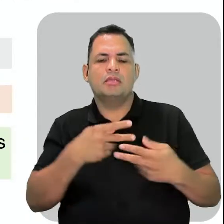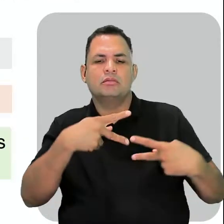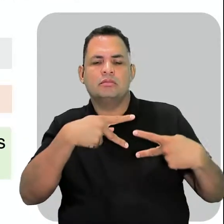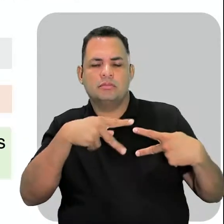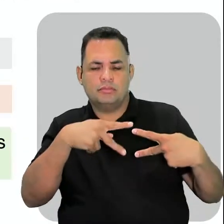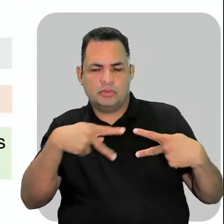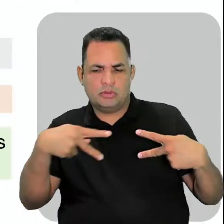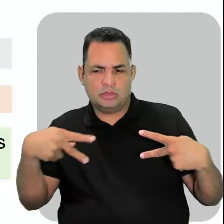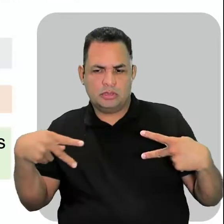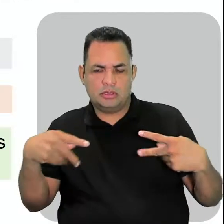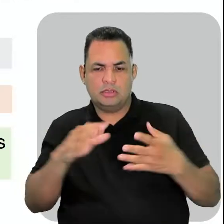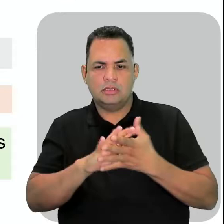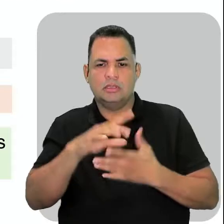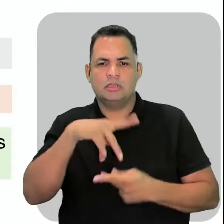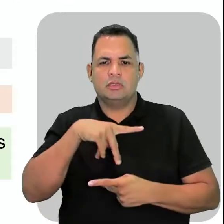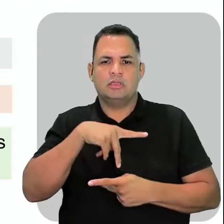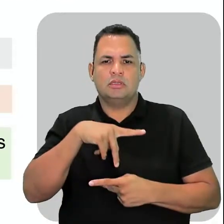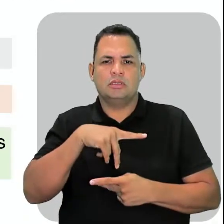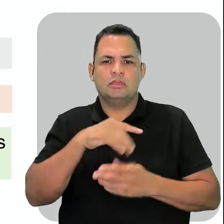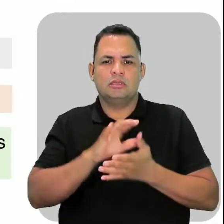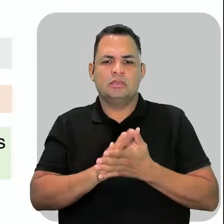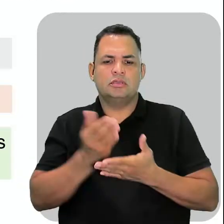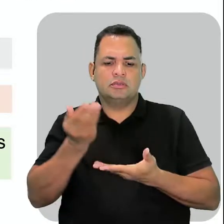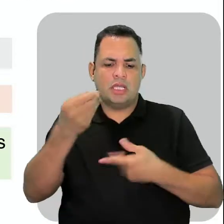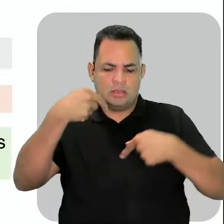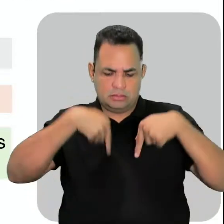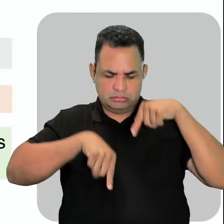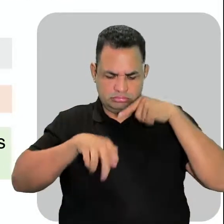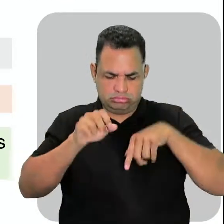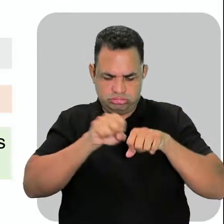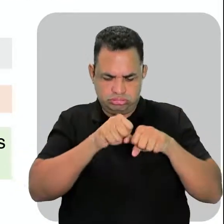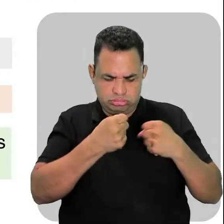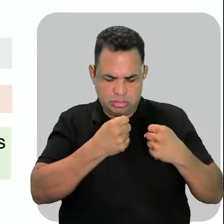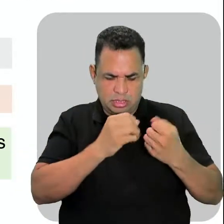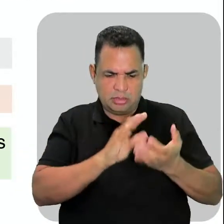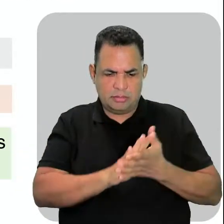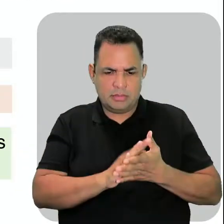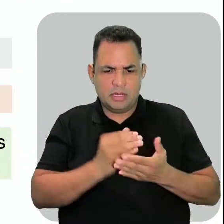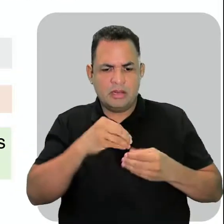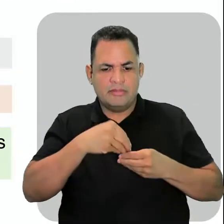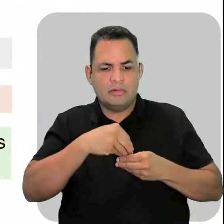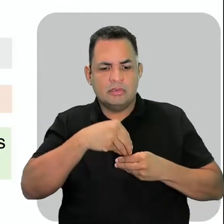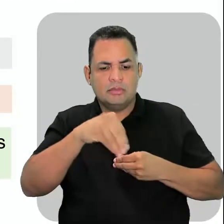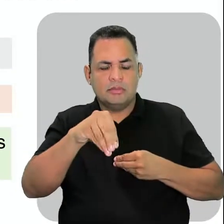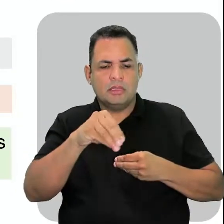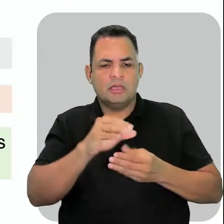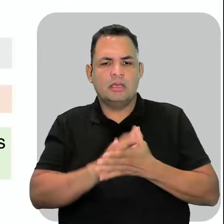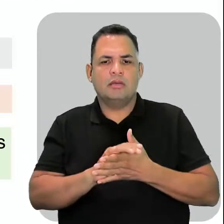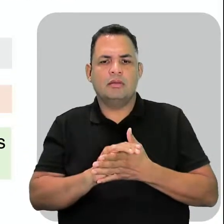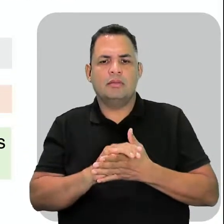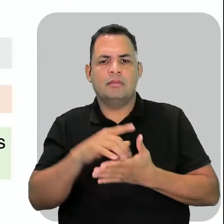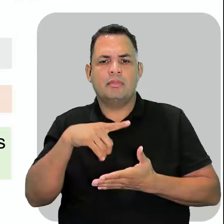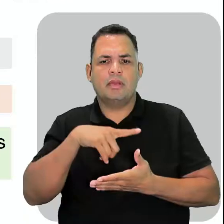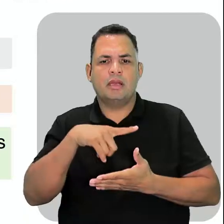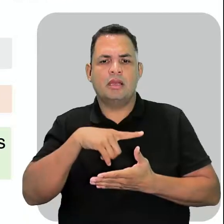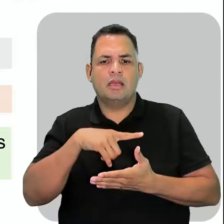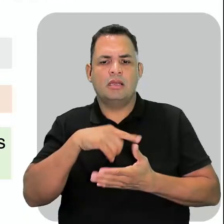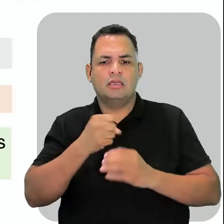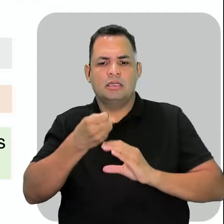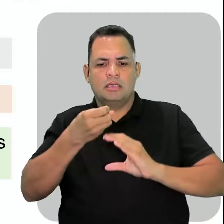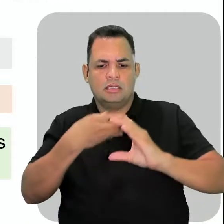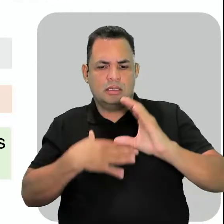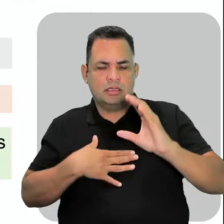vamos ter reações químicas que vão quebrar essa proteína e liberar esses aminoácidos para desempenharem